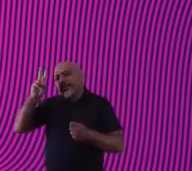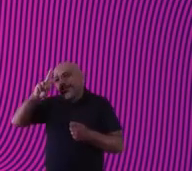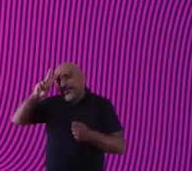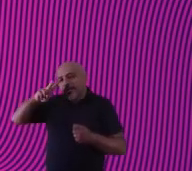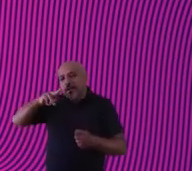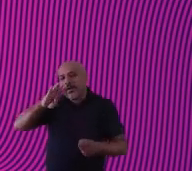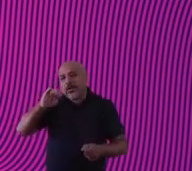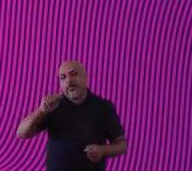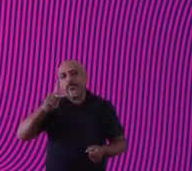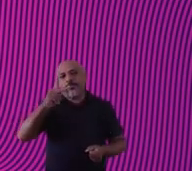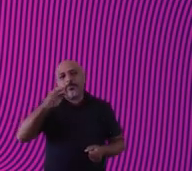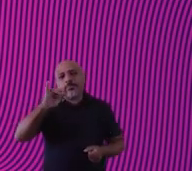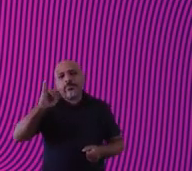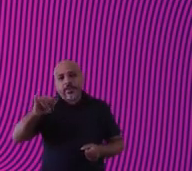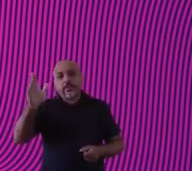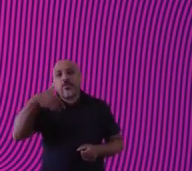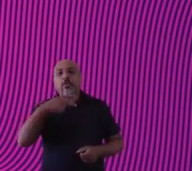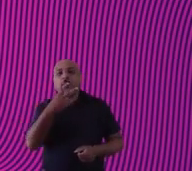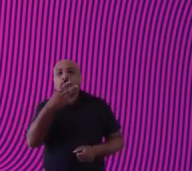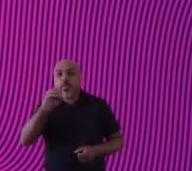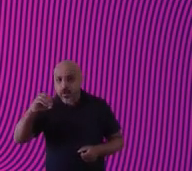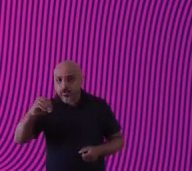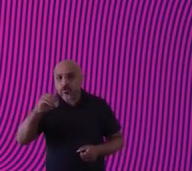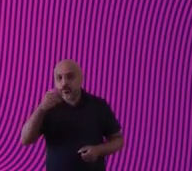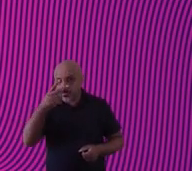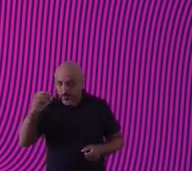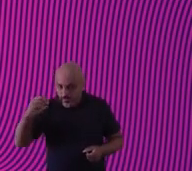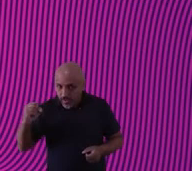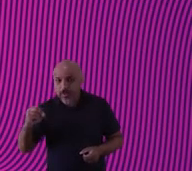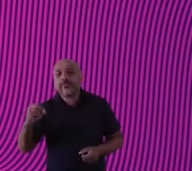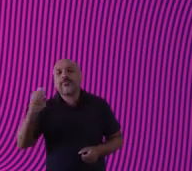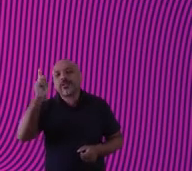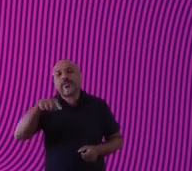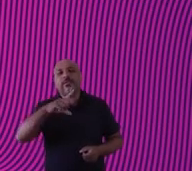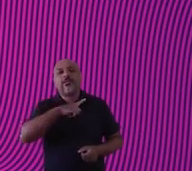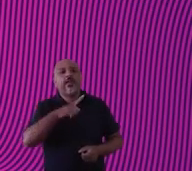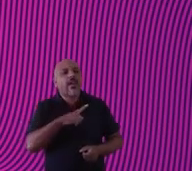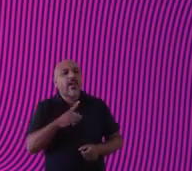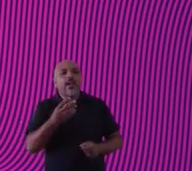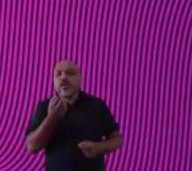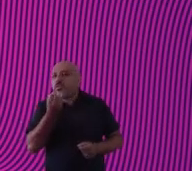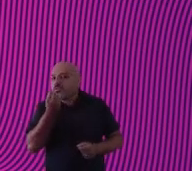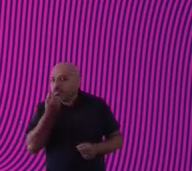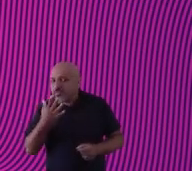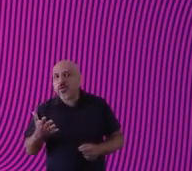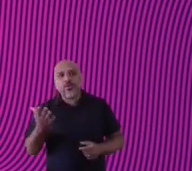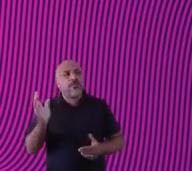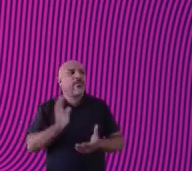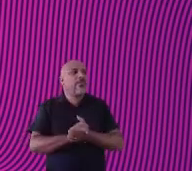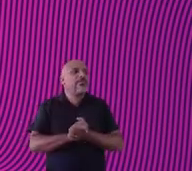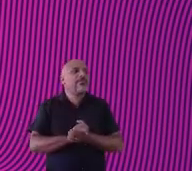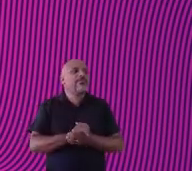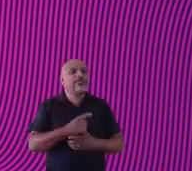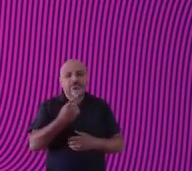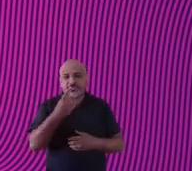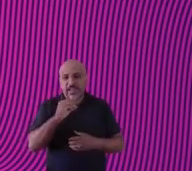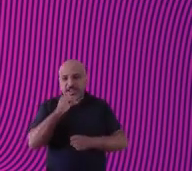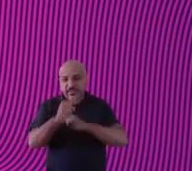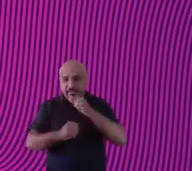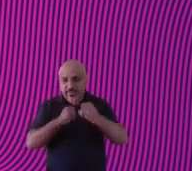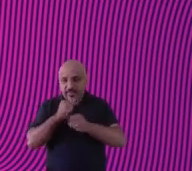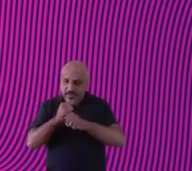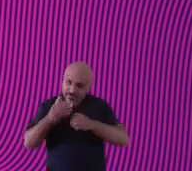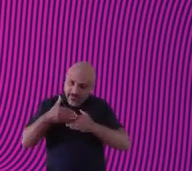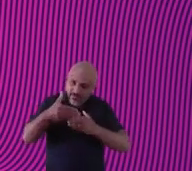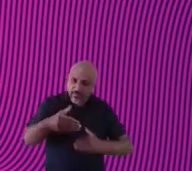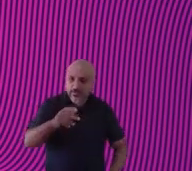kart mas eu acho que o mel 200 eu transplante ainda tem aí uns bons dez anos tem pela frente eu diria